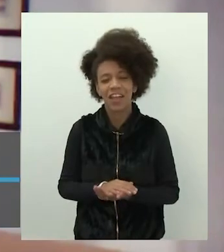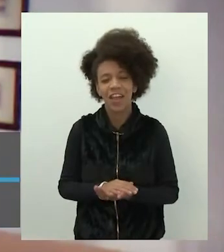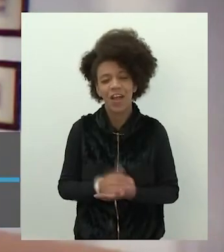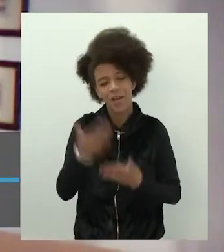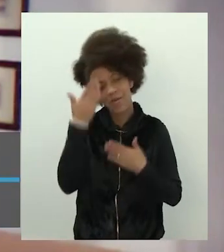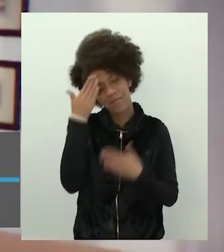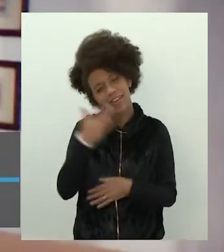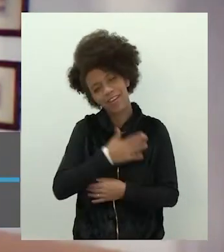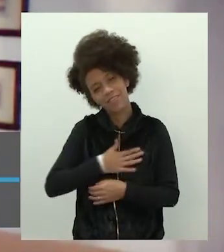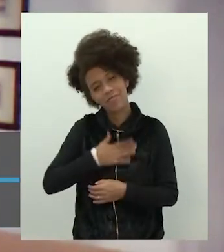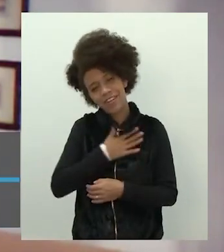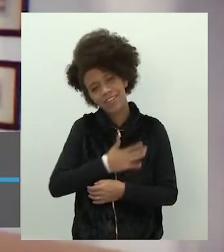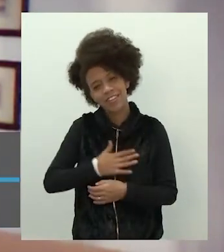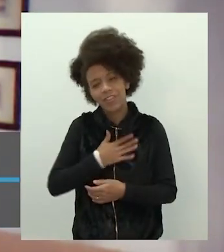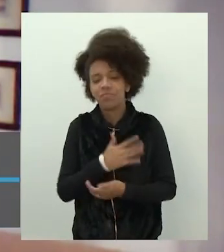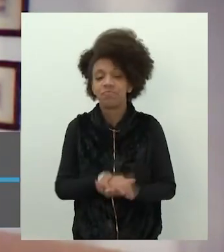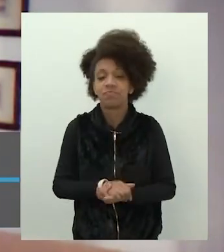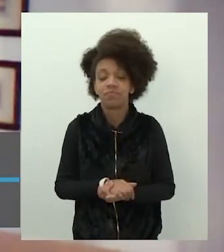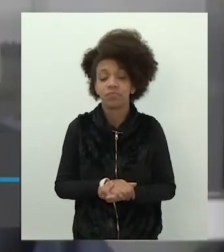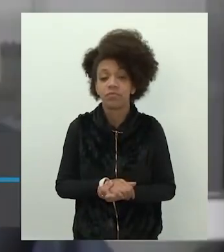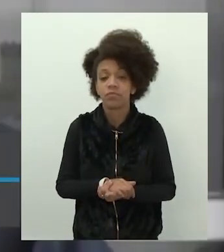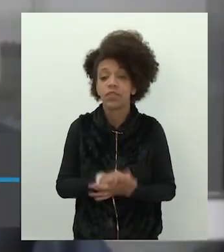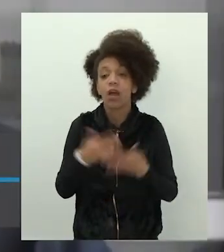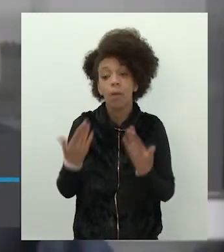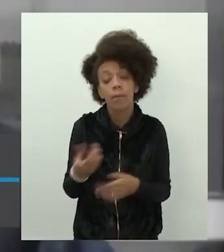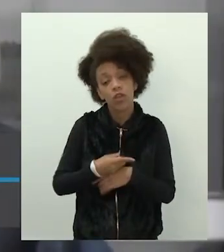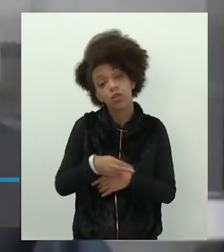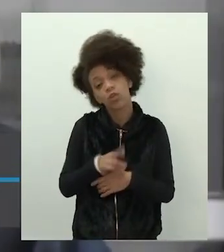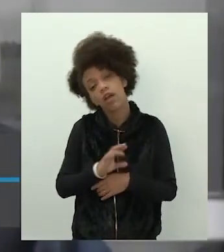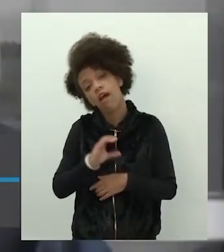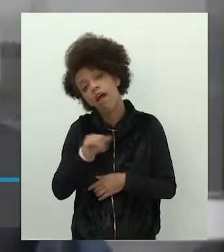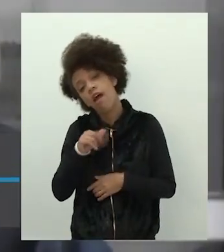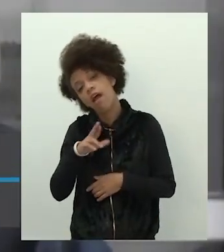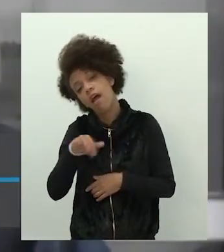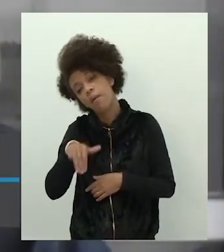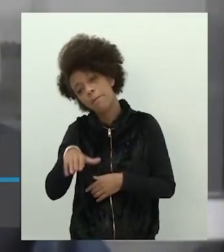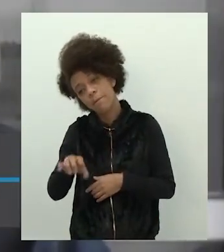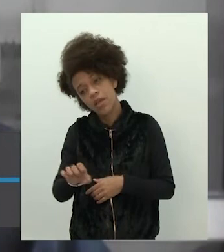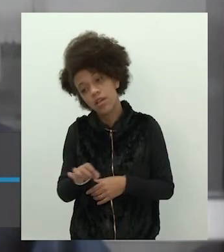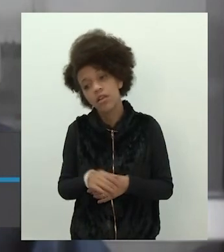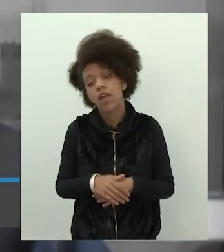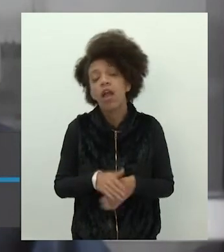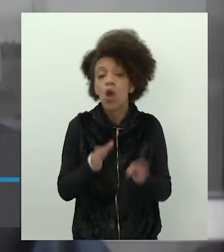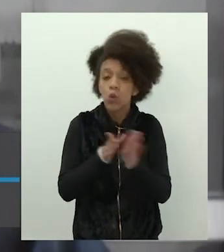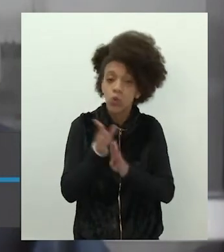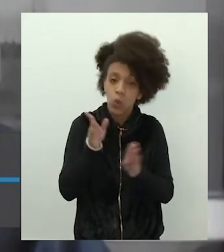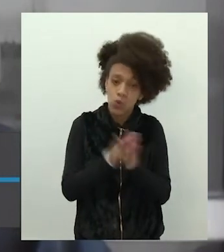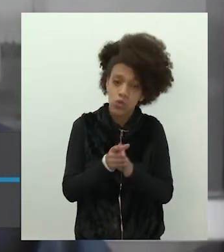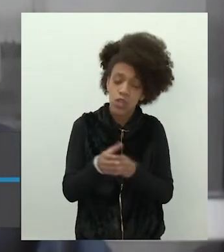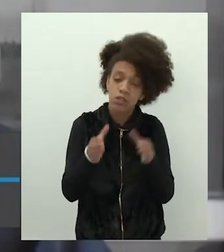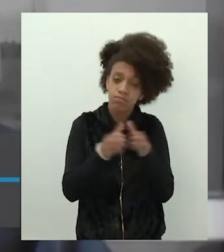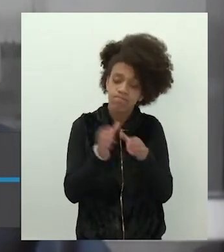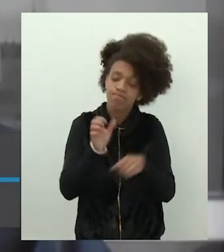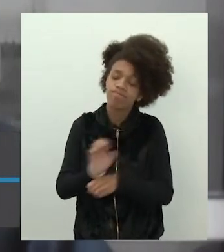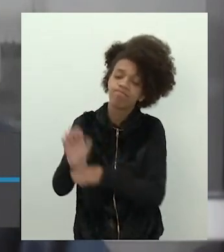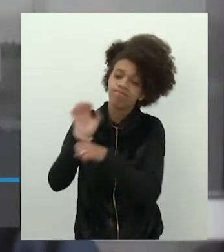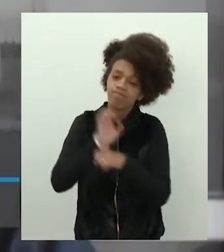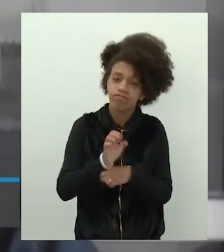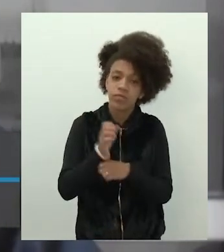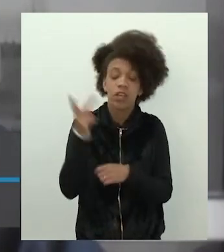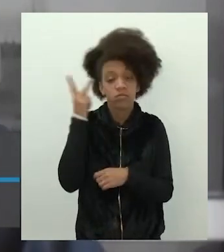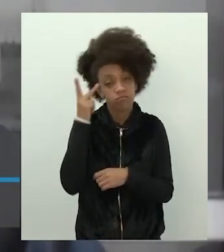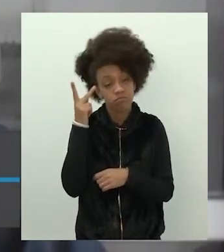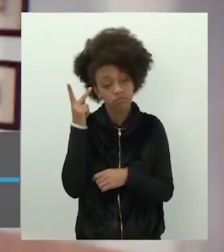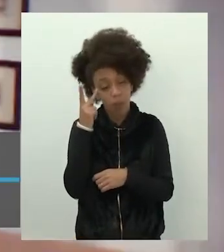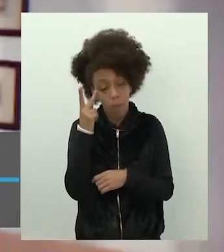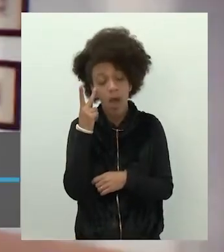prazer. Bom, a dona Carmen, como eu comentei, ela é membro também do Conselho Estadual do Idoso, representante da Secretaria, também da